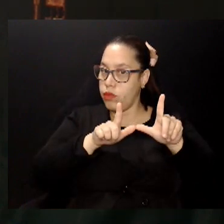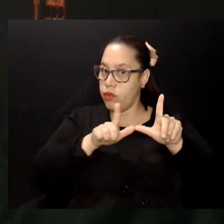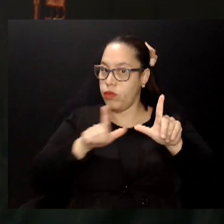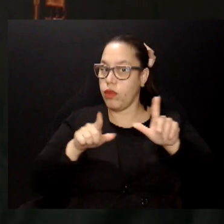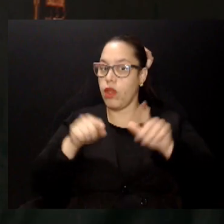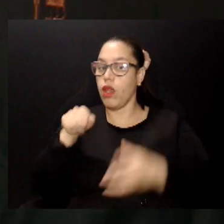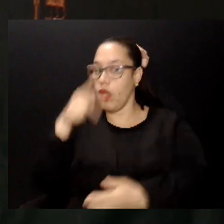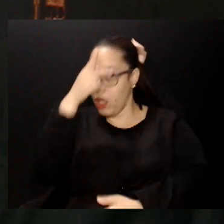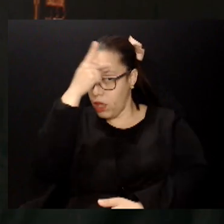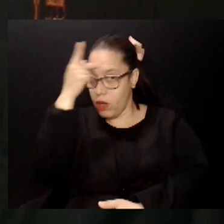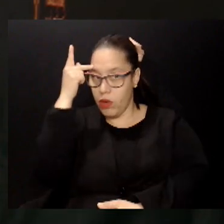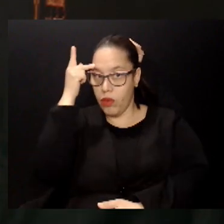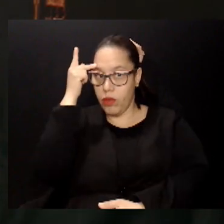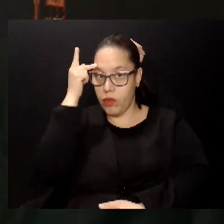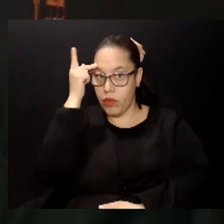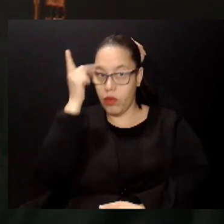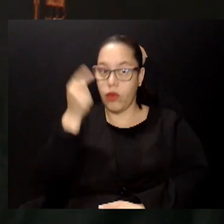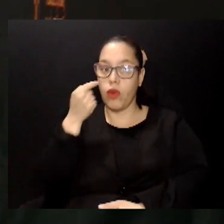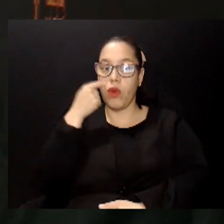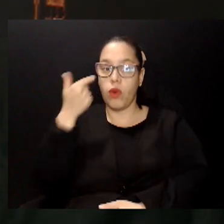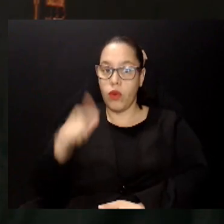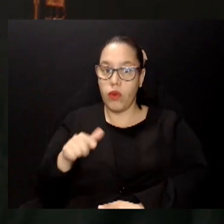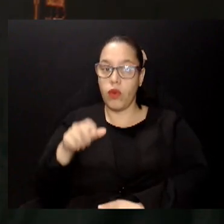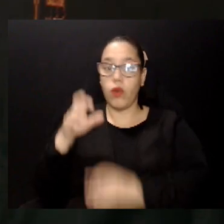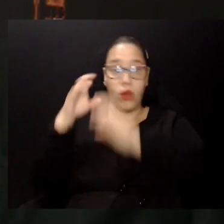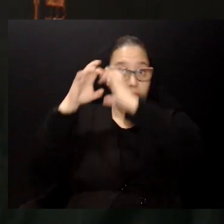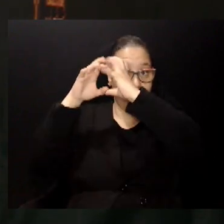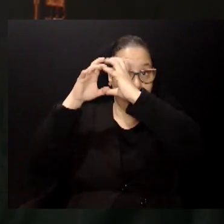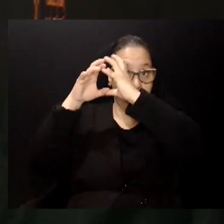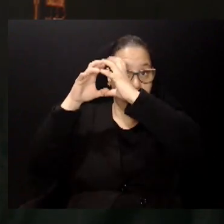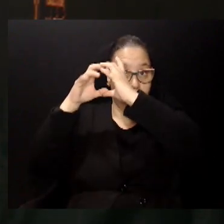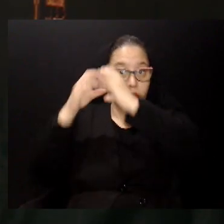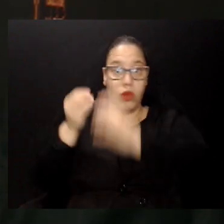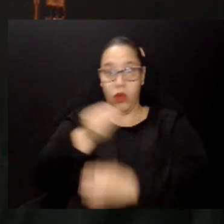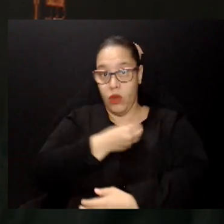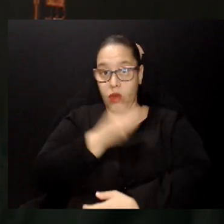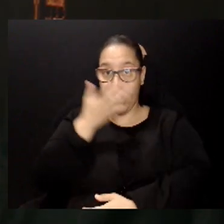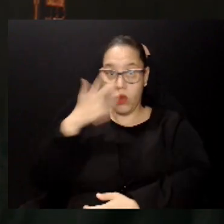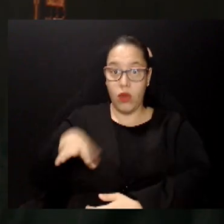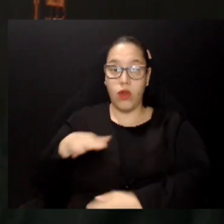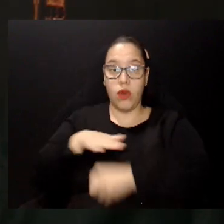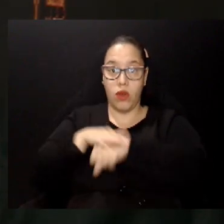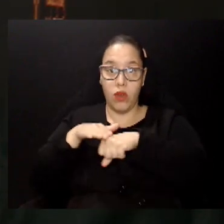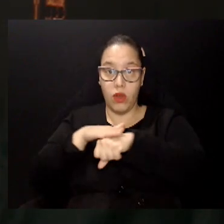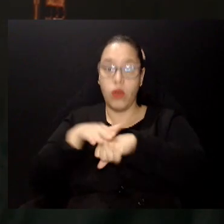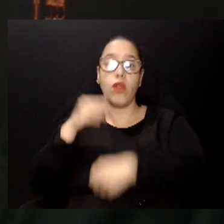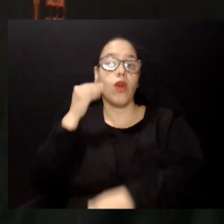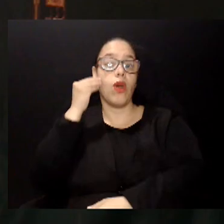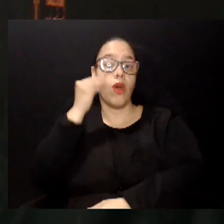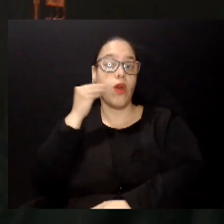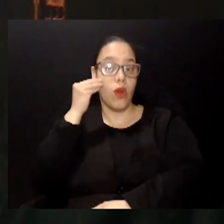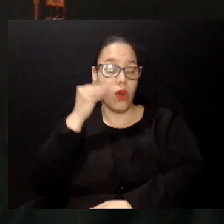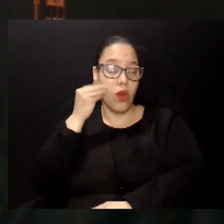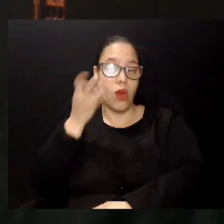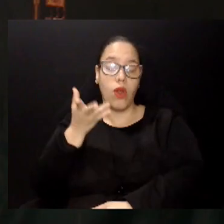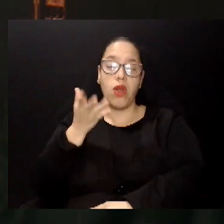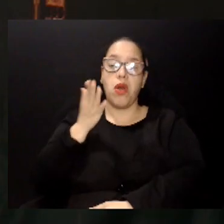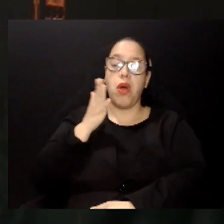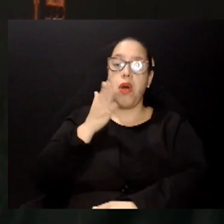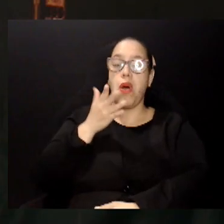telespectador. Eu quero ver novamente o cérebro de quem passou a infância tentando agradar os pais muito rígidos. Olha só